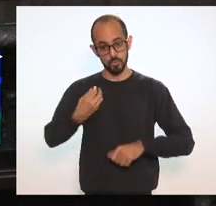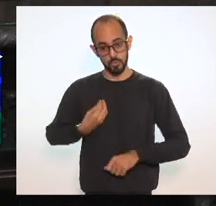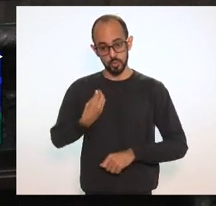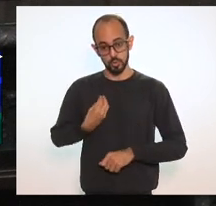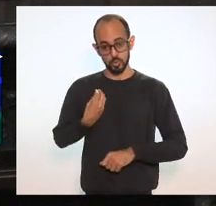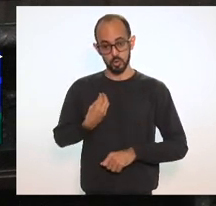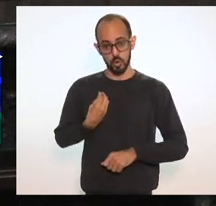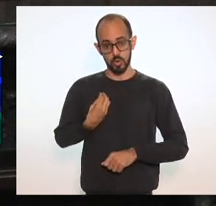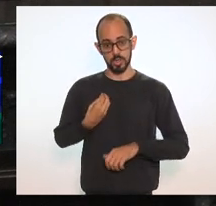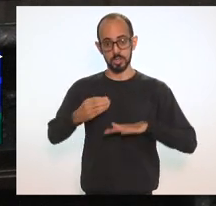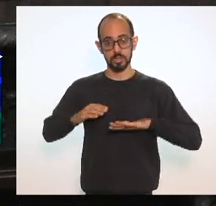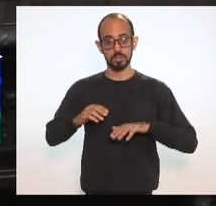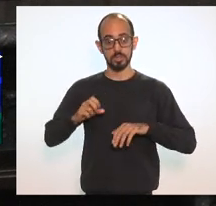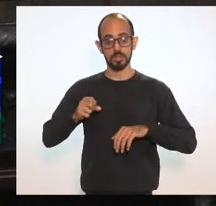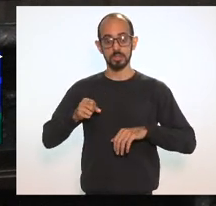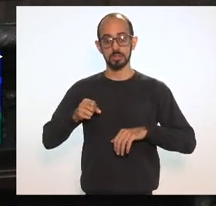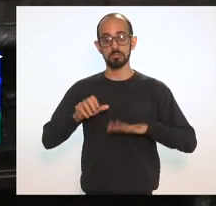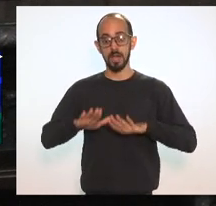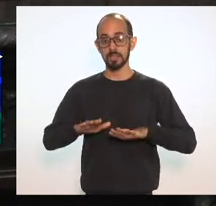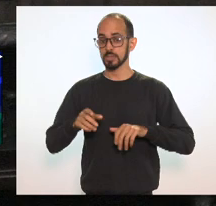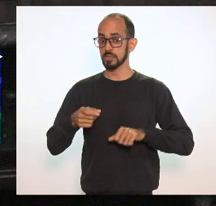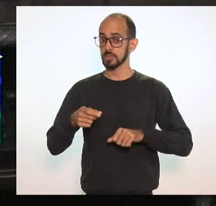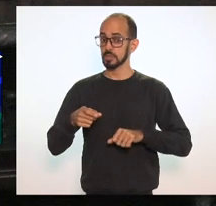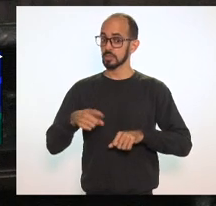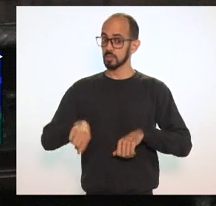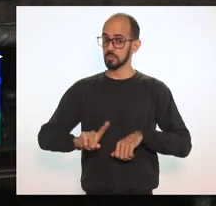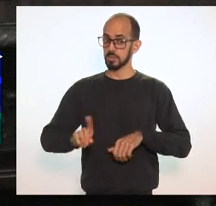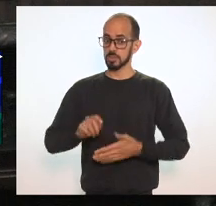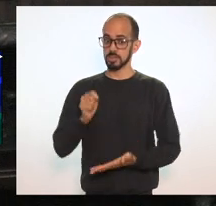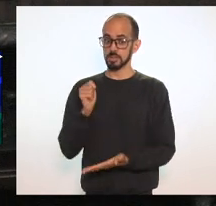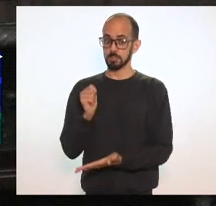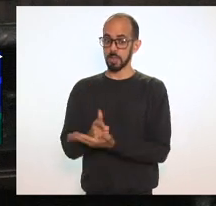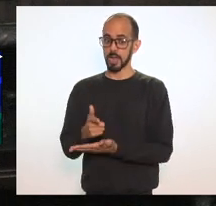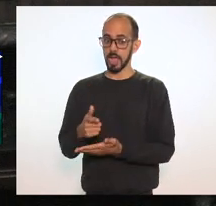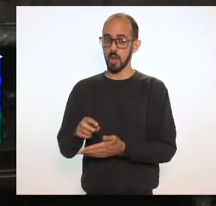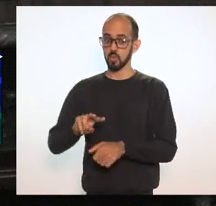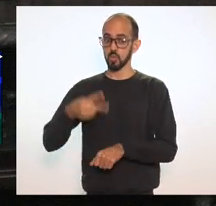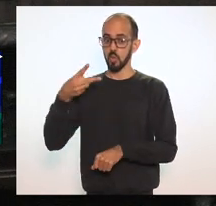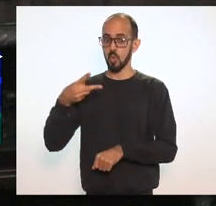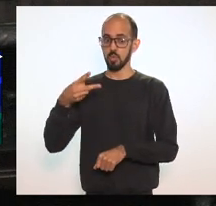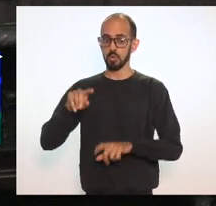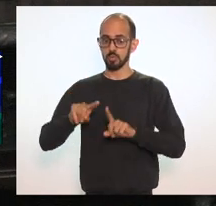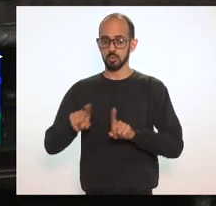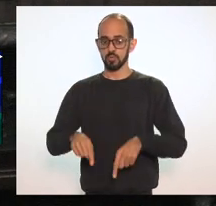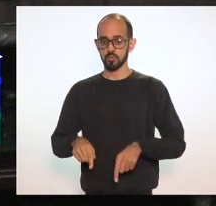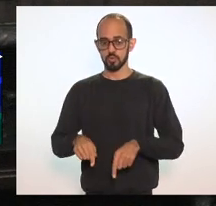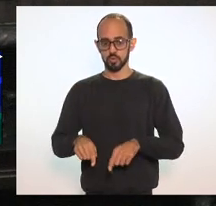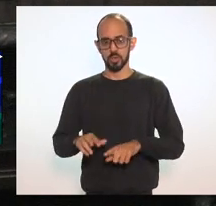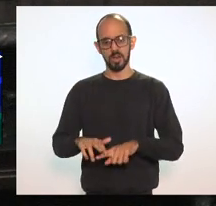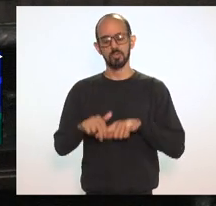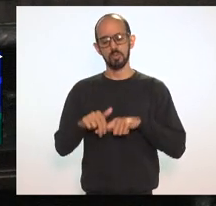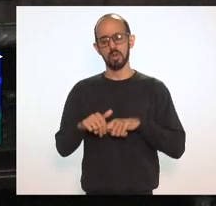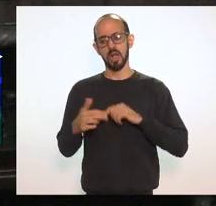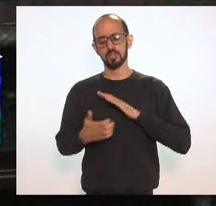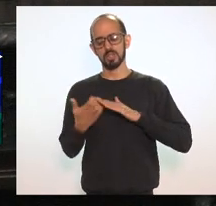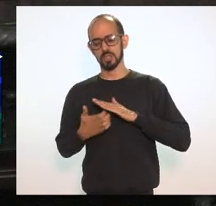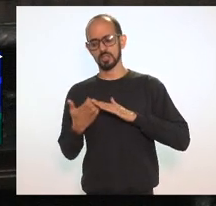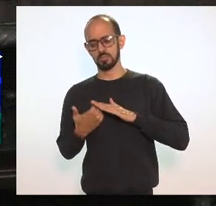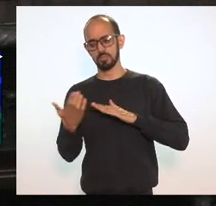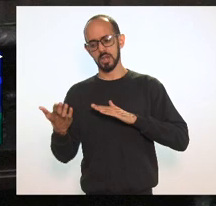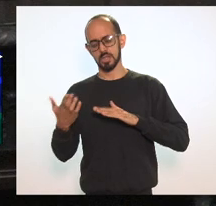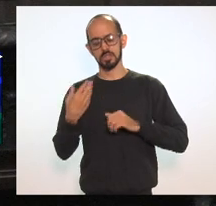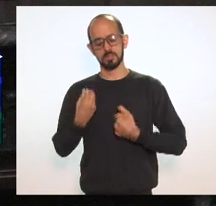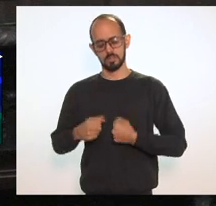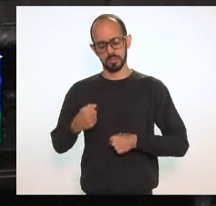sem ter que pagar o dobro aos seus empregados por uma questão de sobrevivência das atividades econômicas